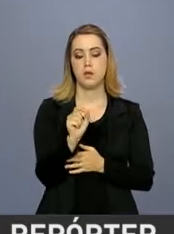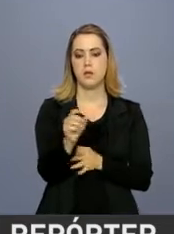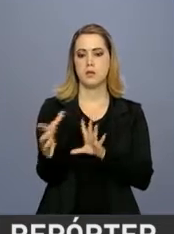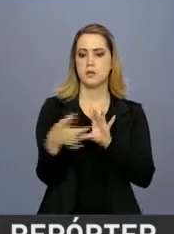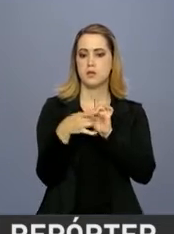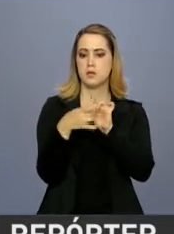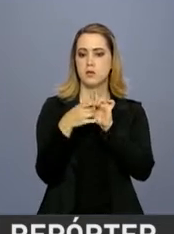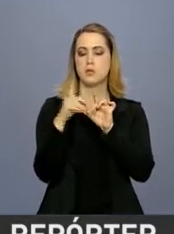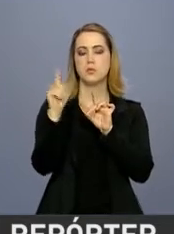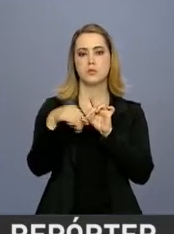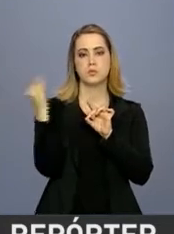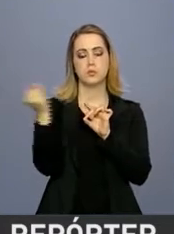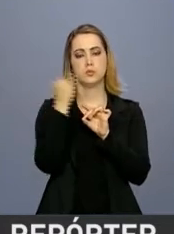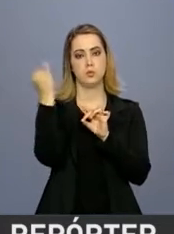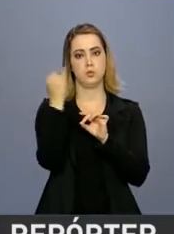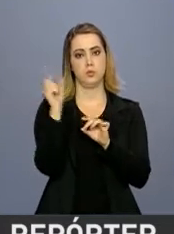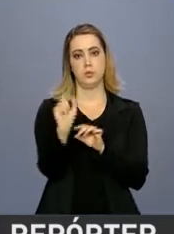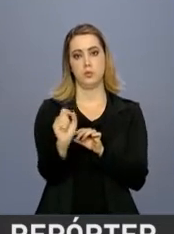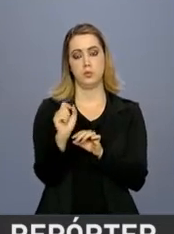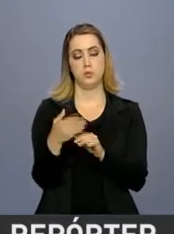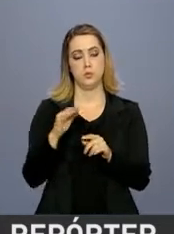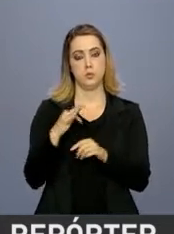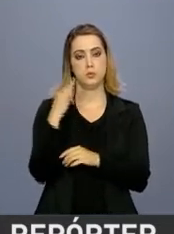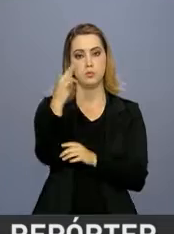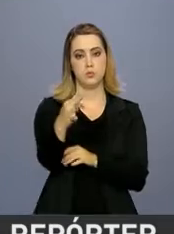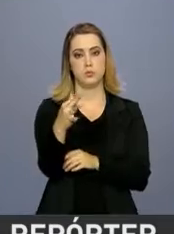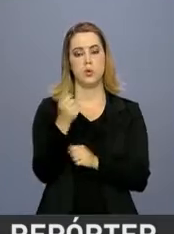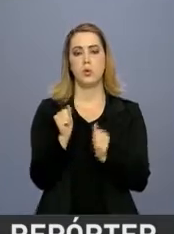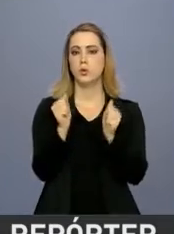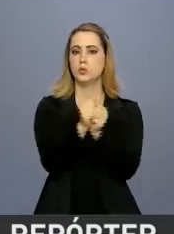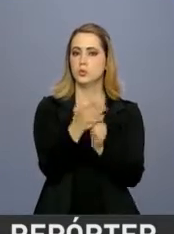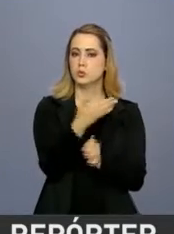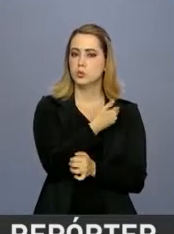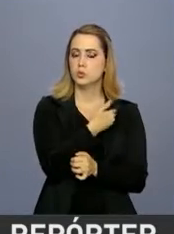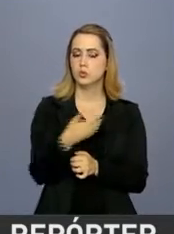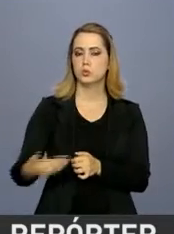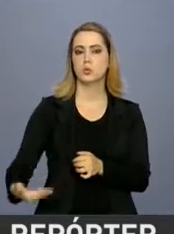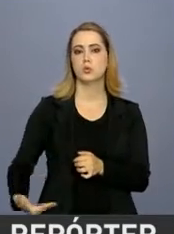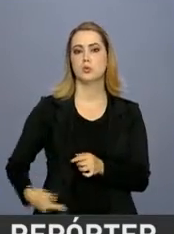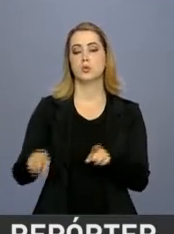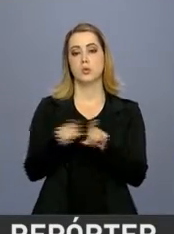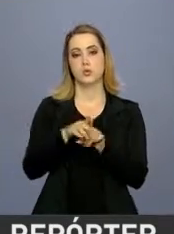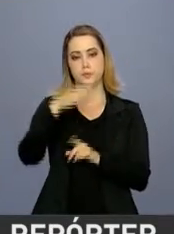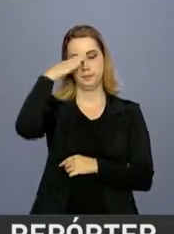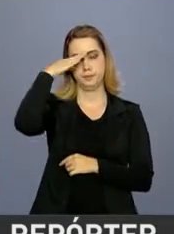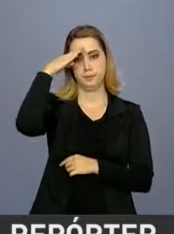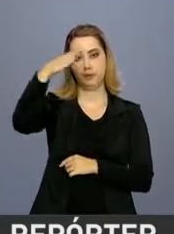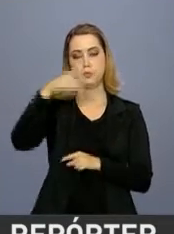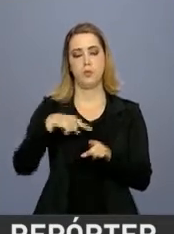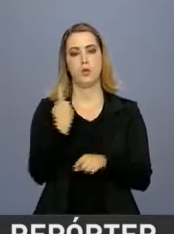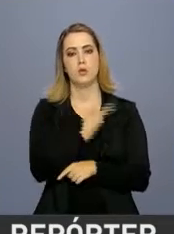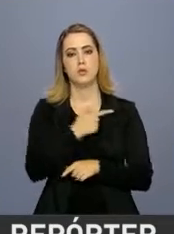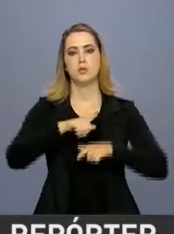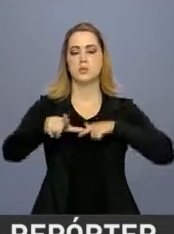em atuações futuras das Forças Armadas junto com os órgãos de segurança pública e junto com as agências do Estado. Nós temos problemas